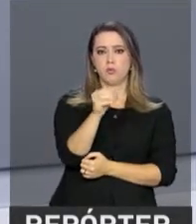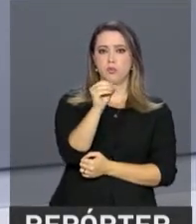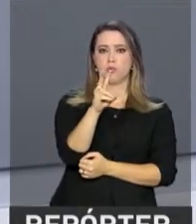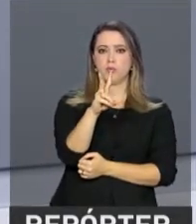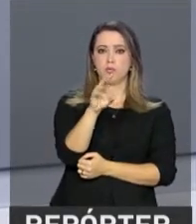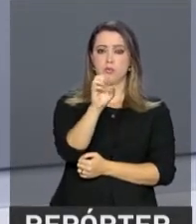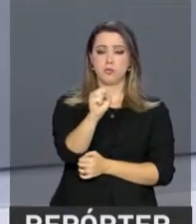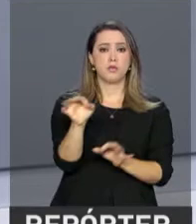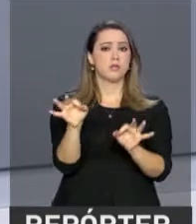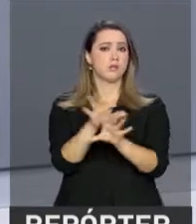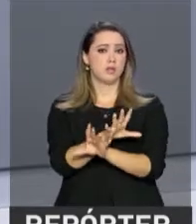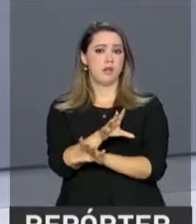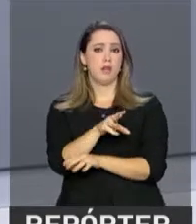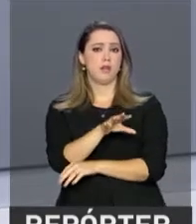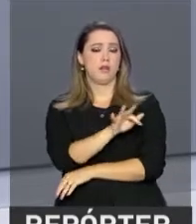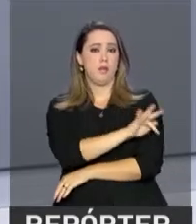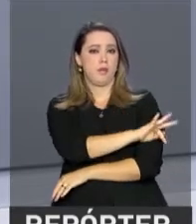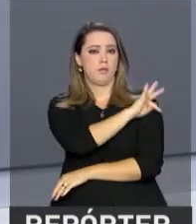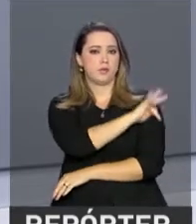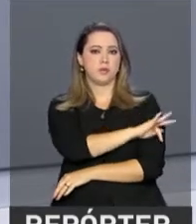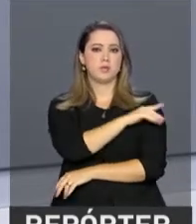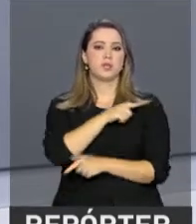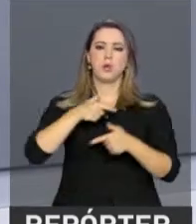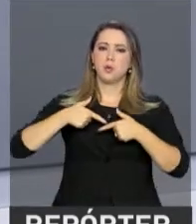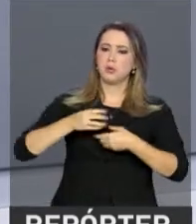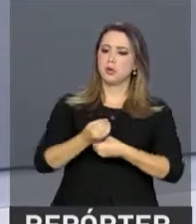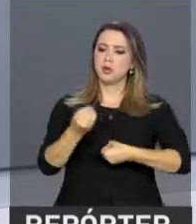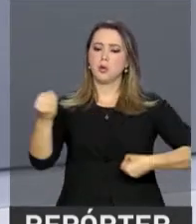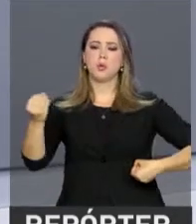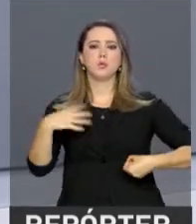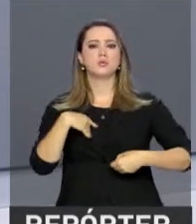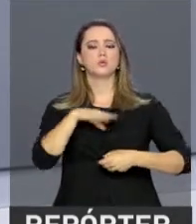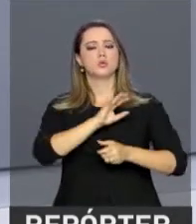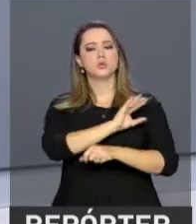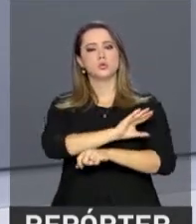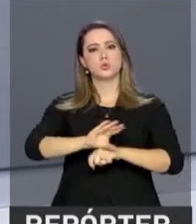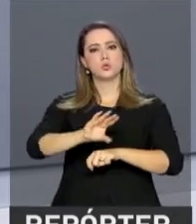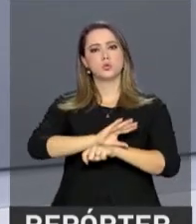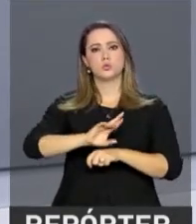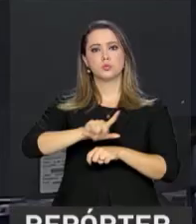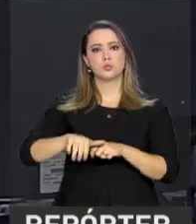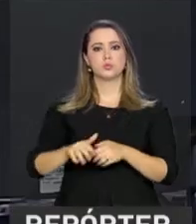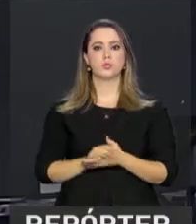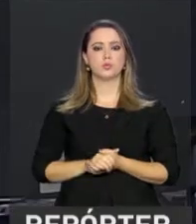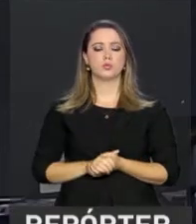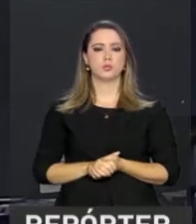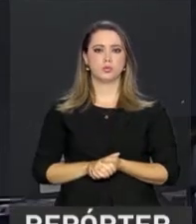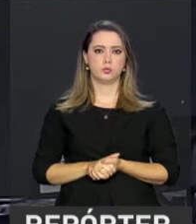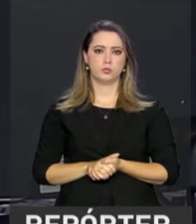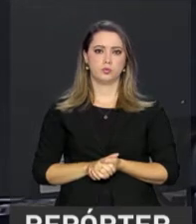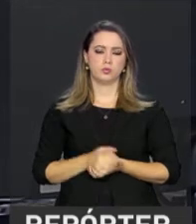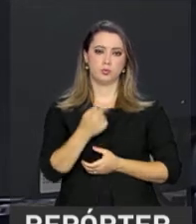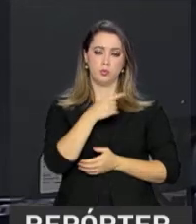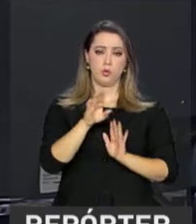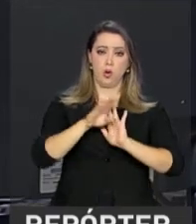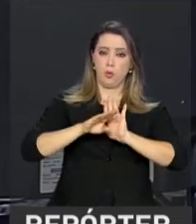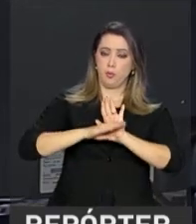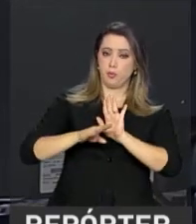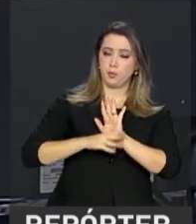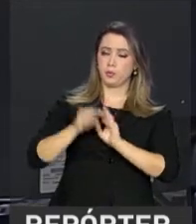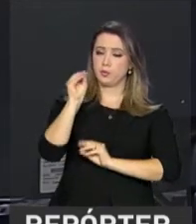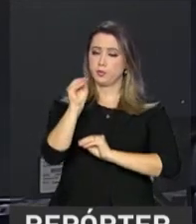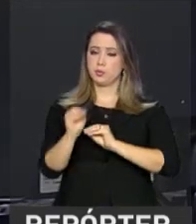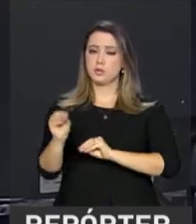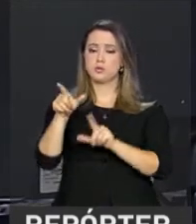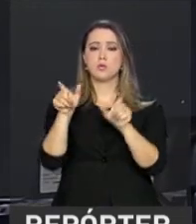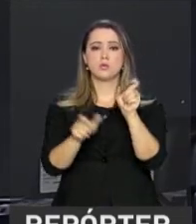concluir o ensino fundamental e obter 16 ficado em cursos profissionalizantes o programa atende jovens que têm entre